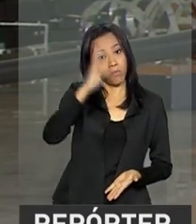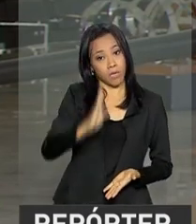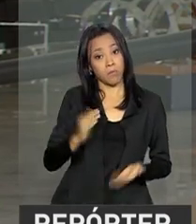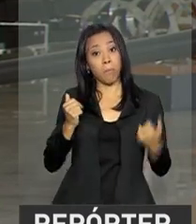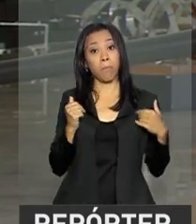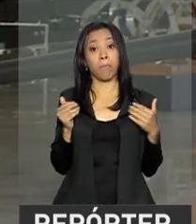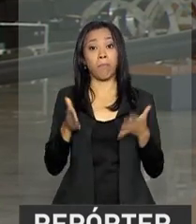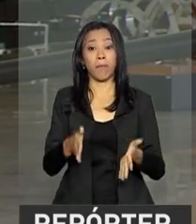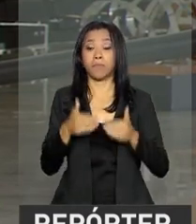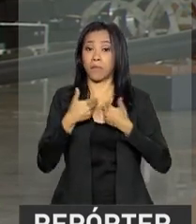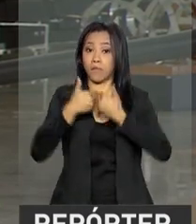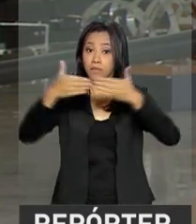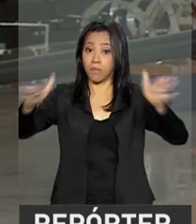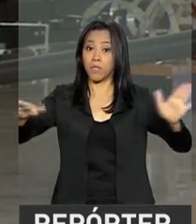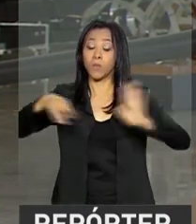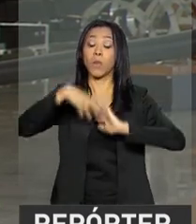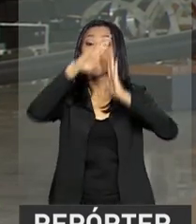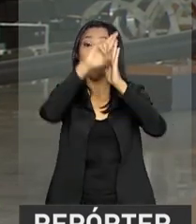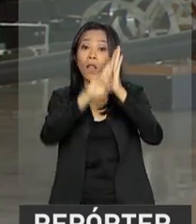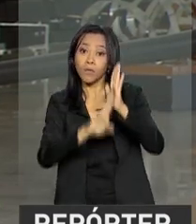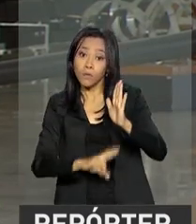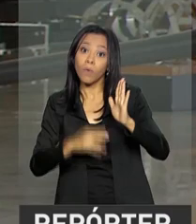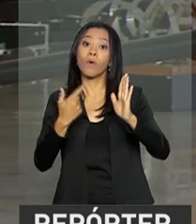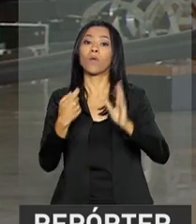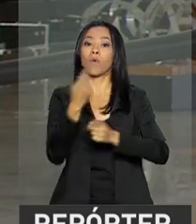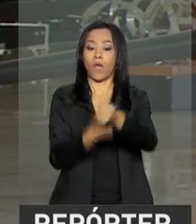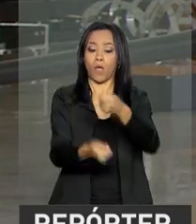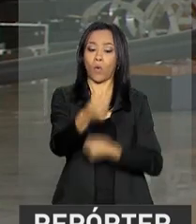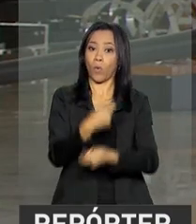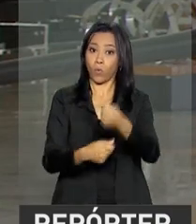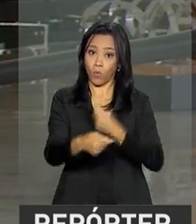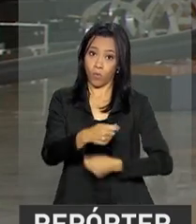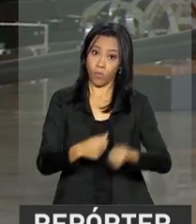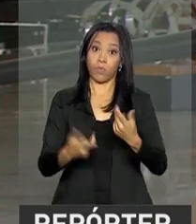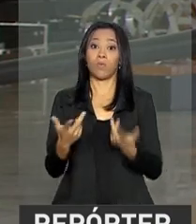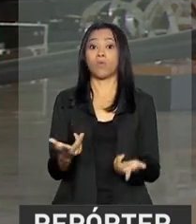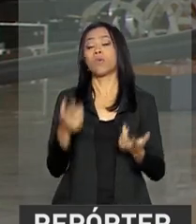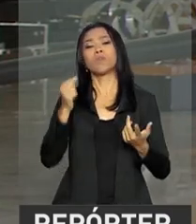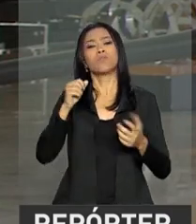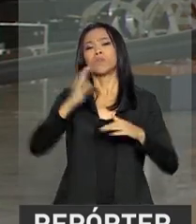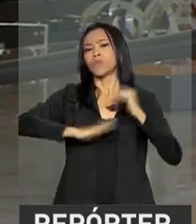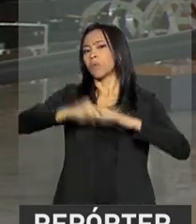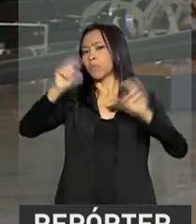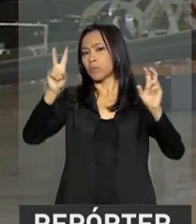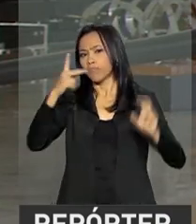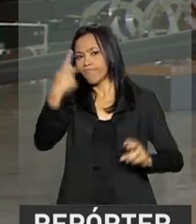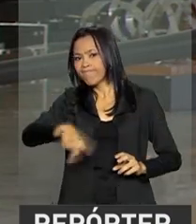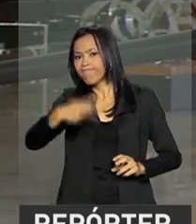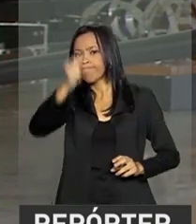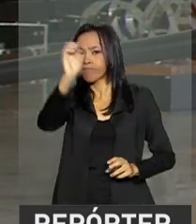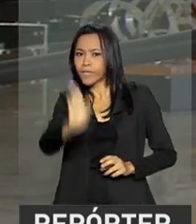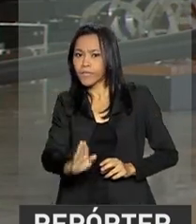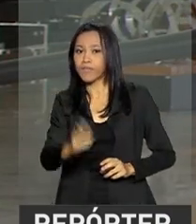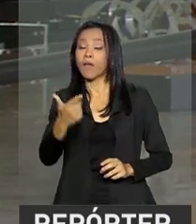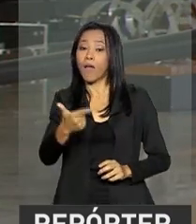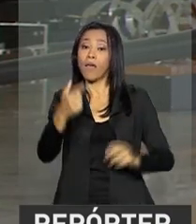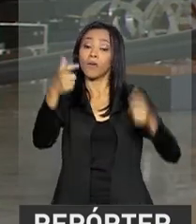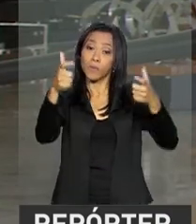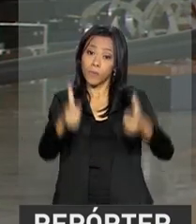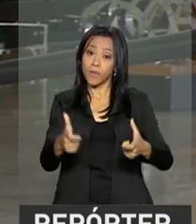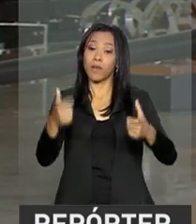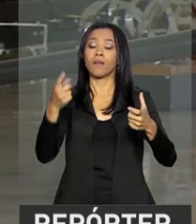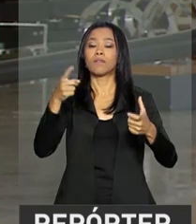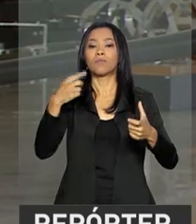do relatório econômico da o cdr de 2018 sobre o brasil o evento acontece na sede do banco